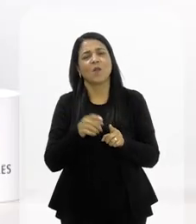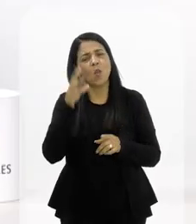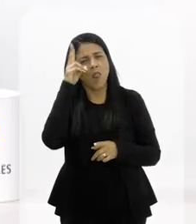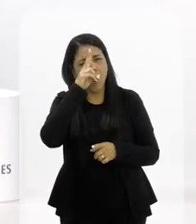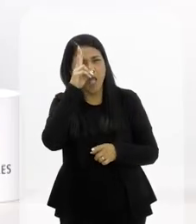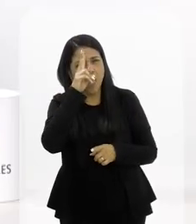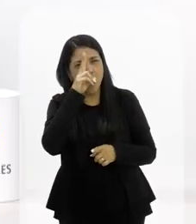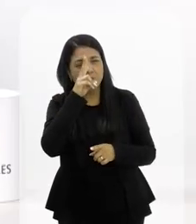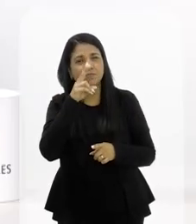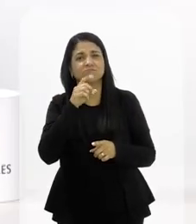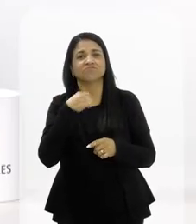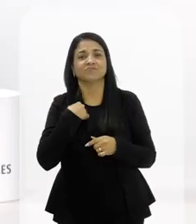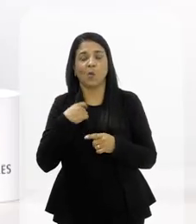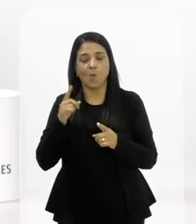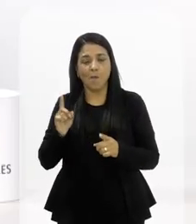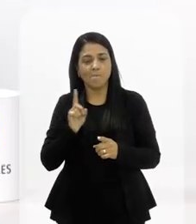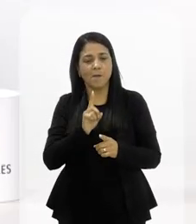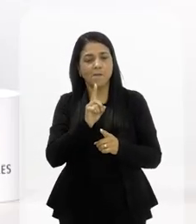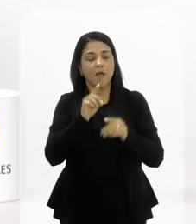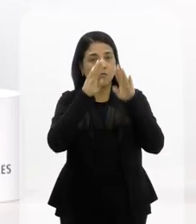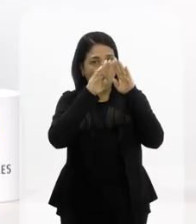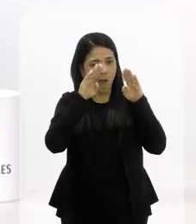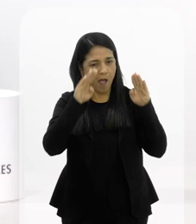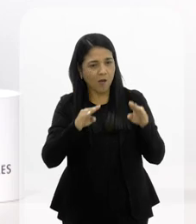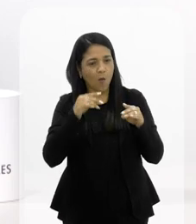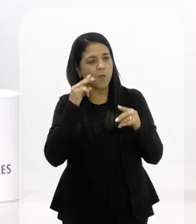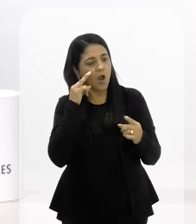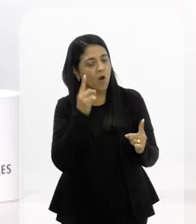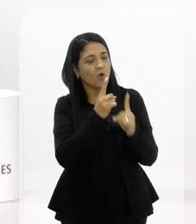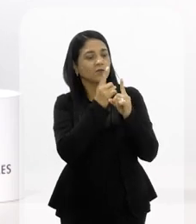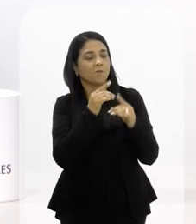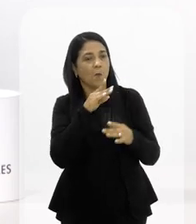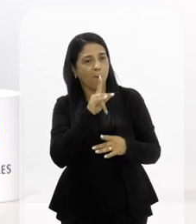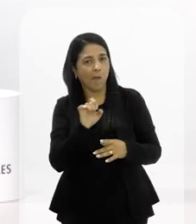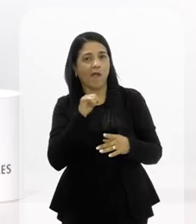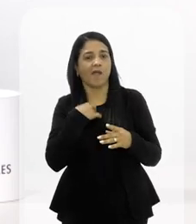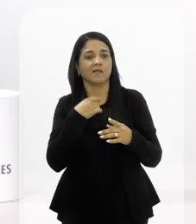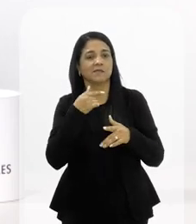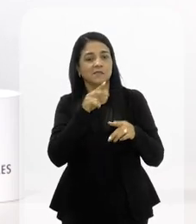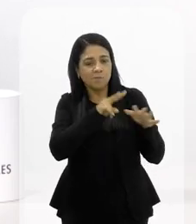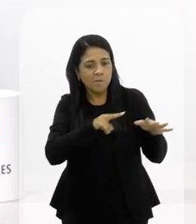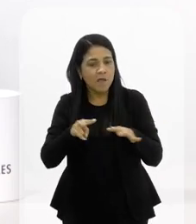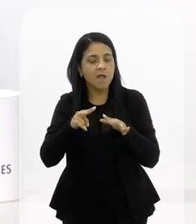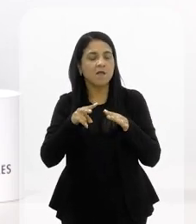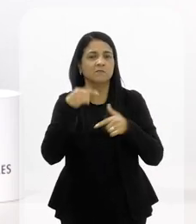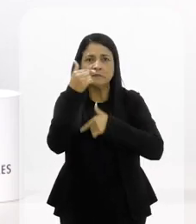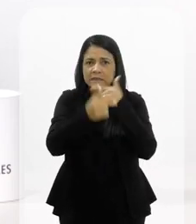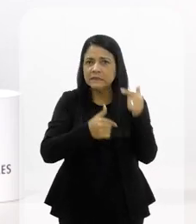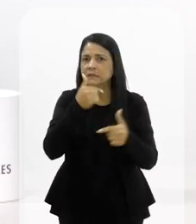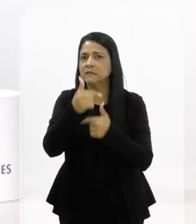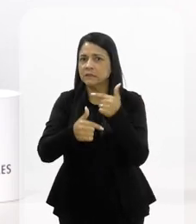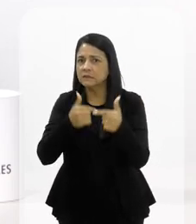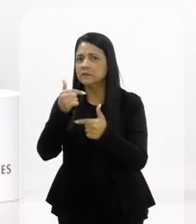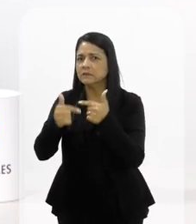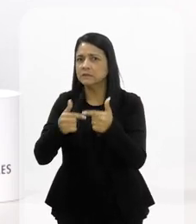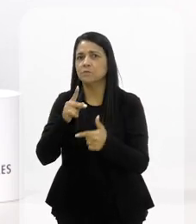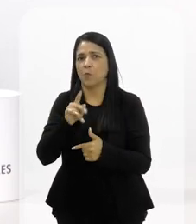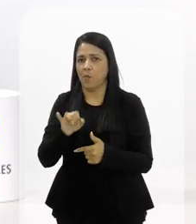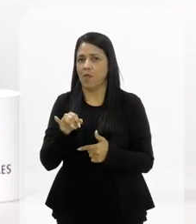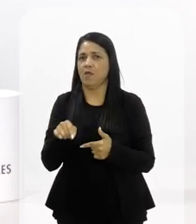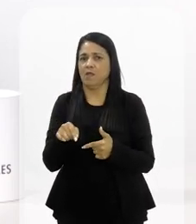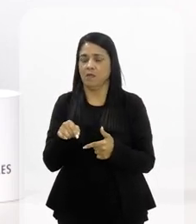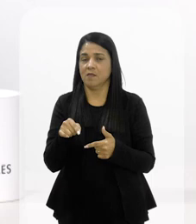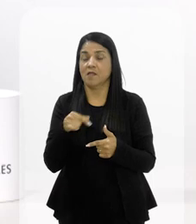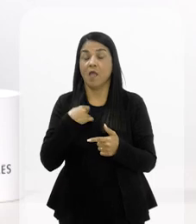claramente de de ter que me deslocar até o barracão para poder ver meu pai ele ficava a semana toda trabalhando e isso sempre e